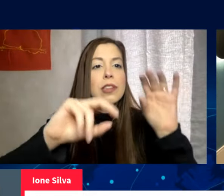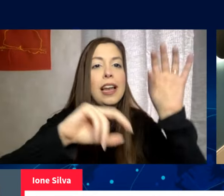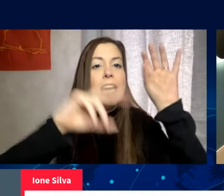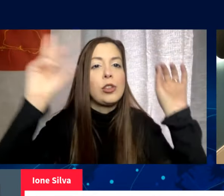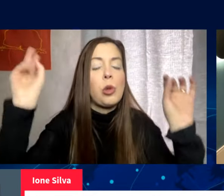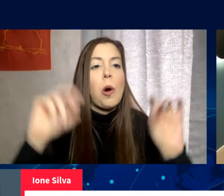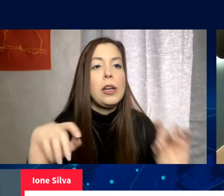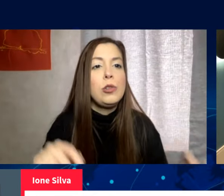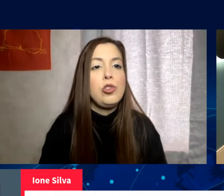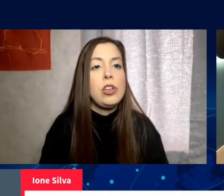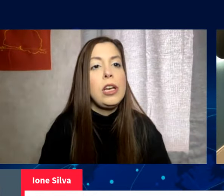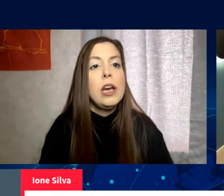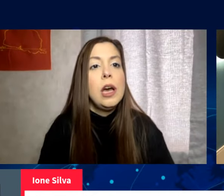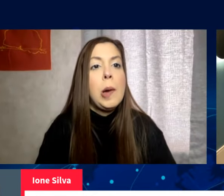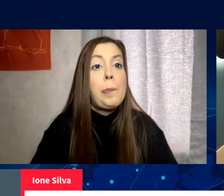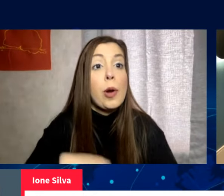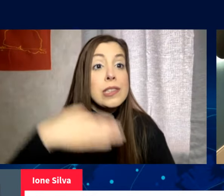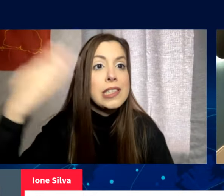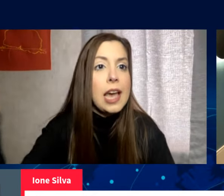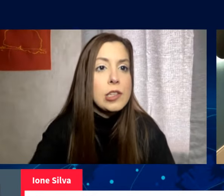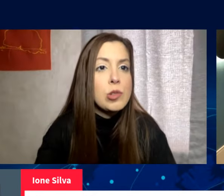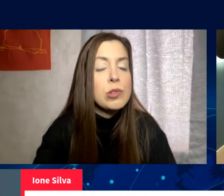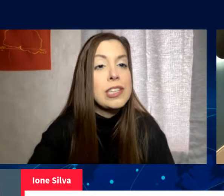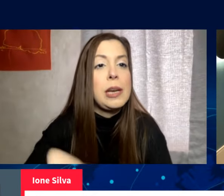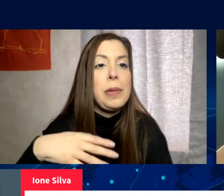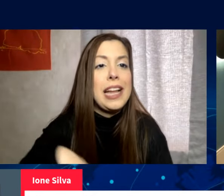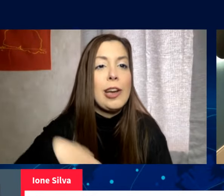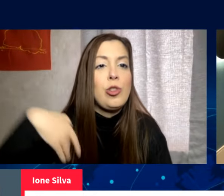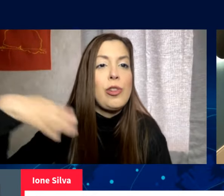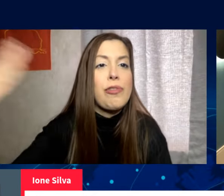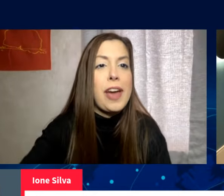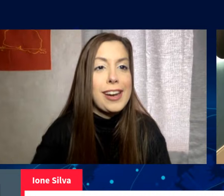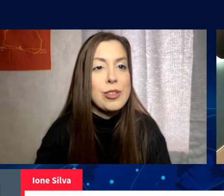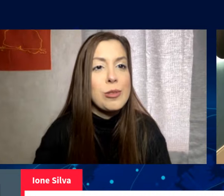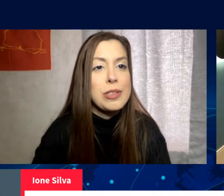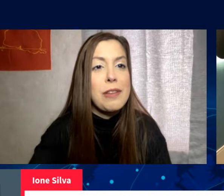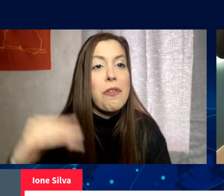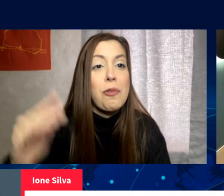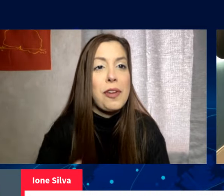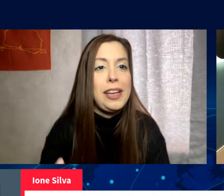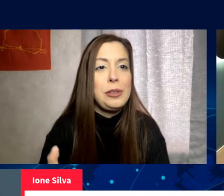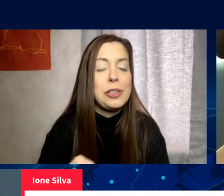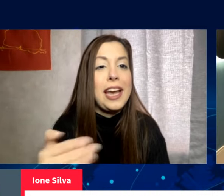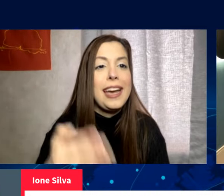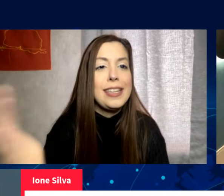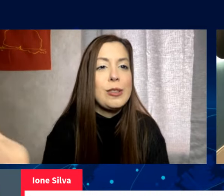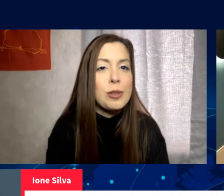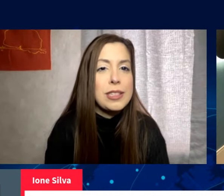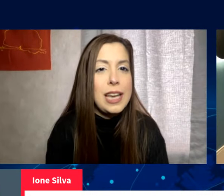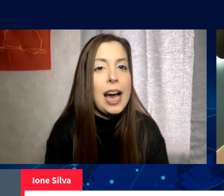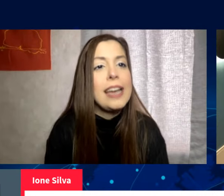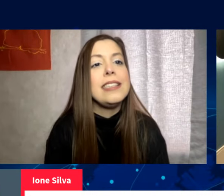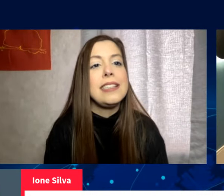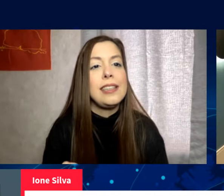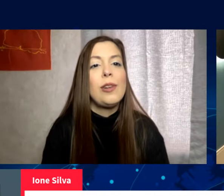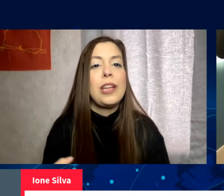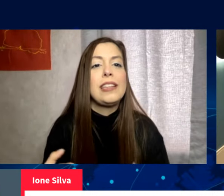trechos aleatórios de processos criminais diversos envolvendo,